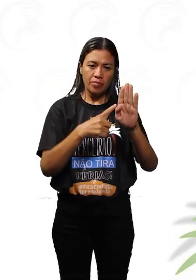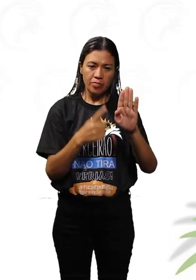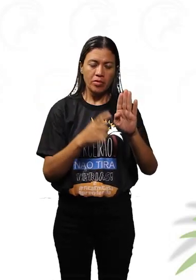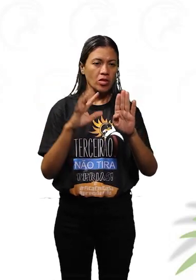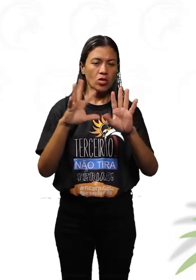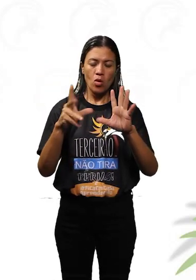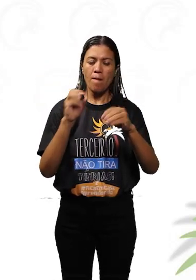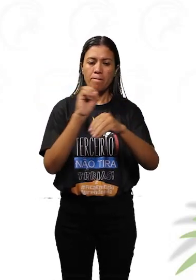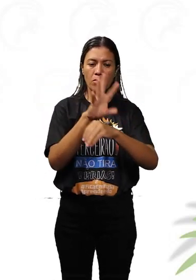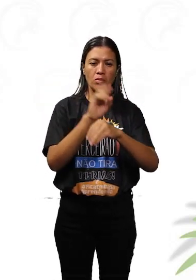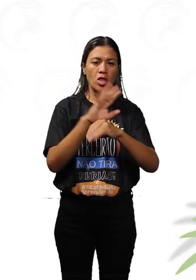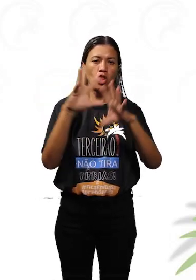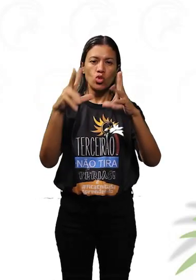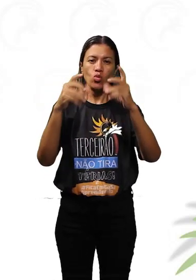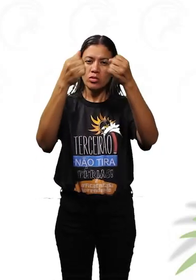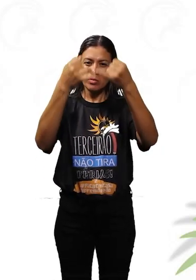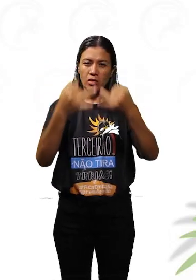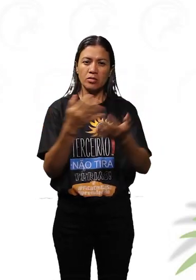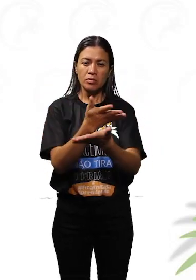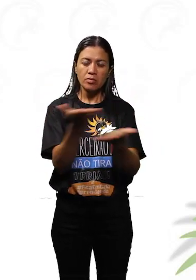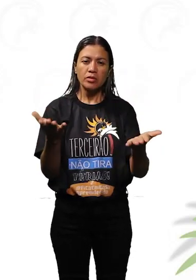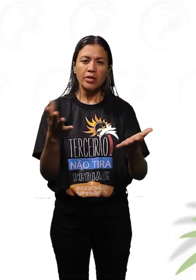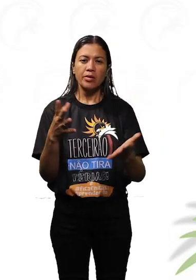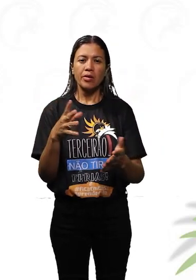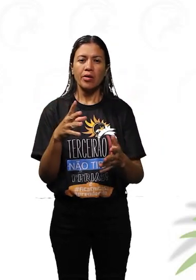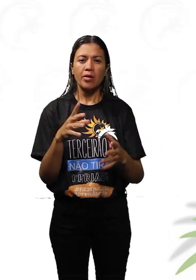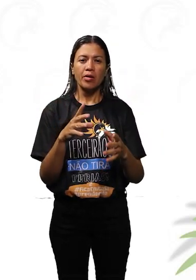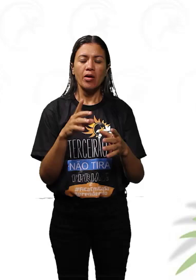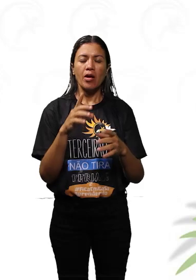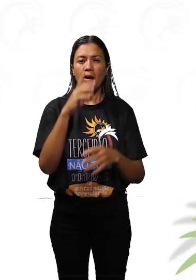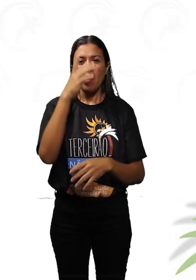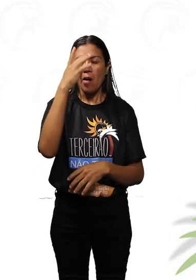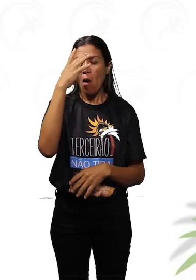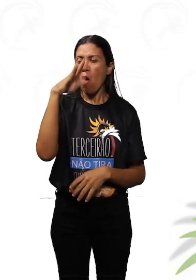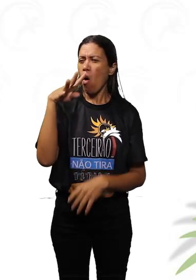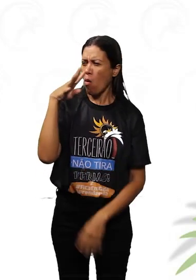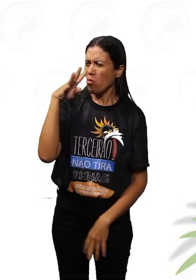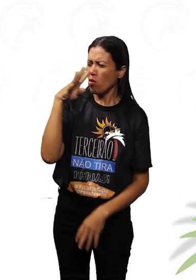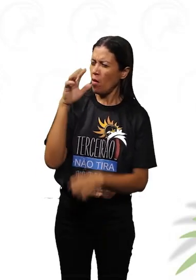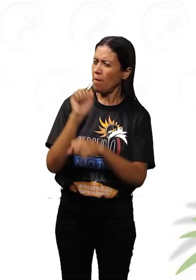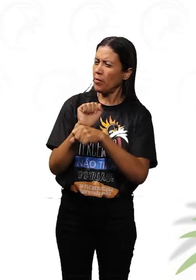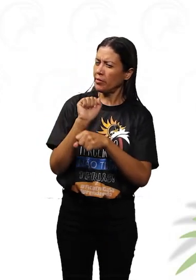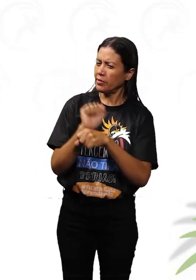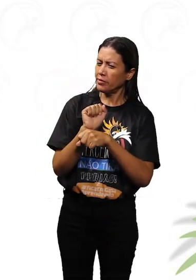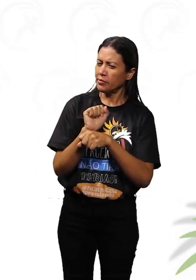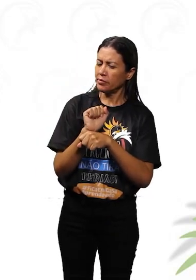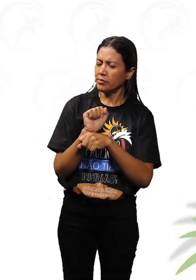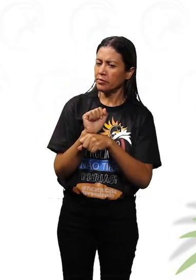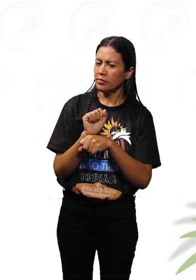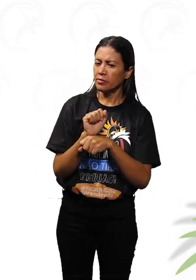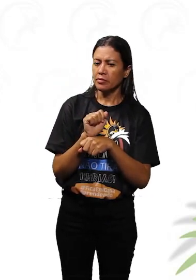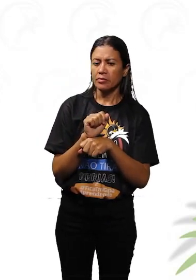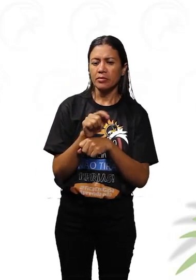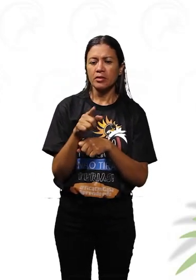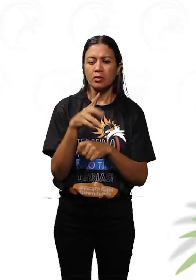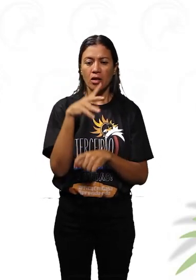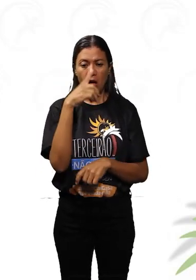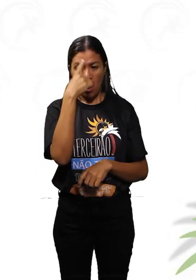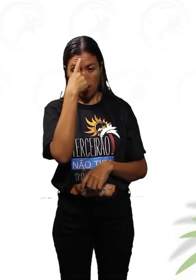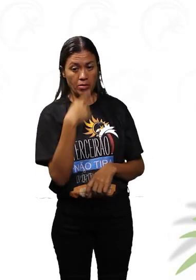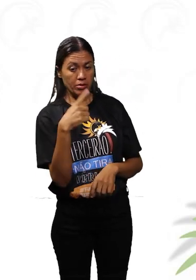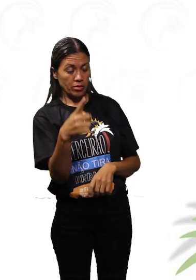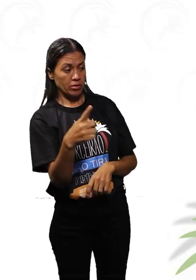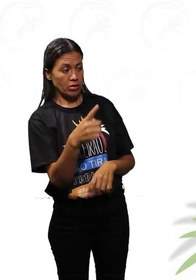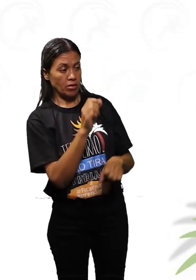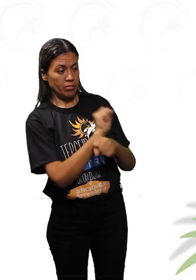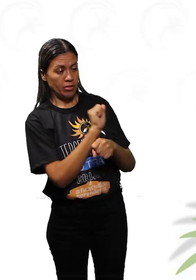encurtamento aparente. Entenda como aproximação relativa. Aqui eu fiz com esse em repouso, no material de vocês está com esse em repouso, mas